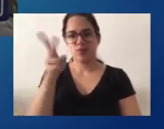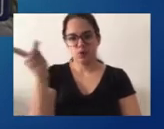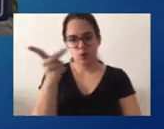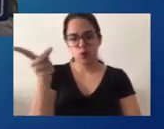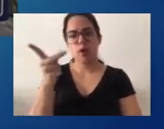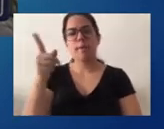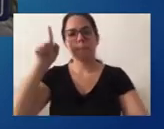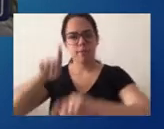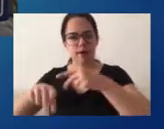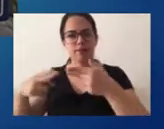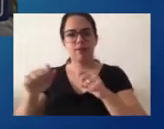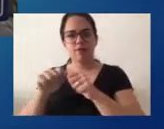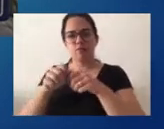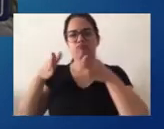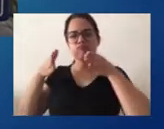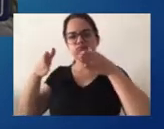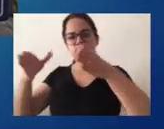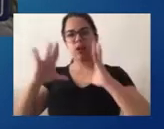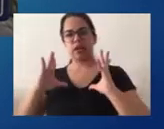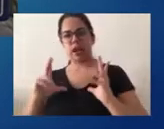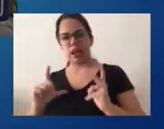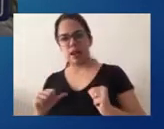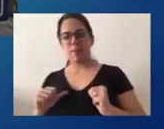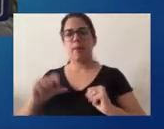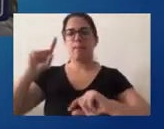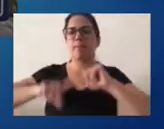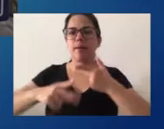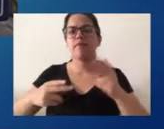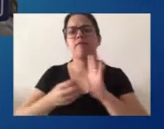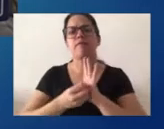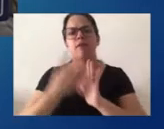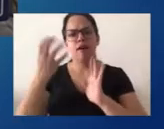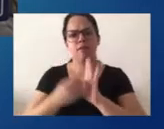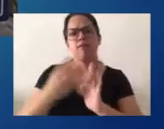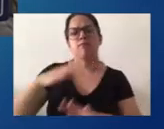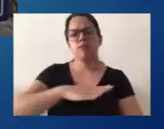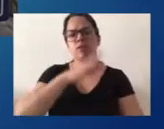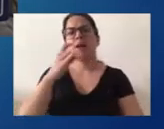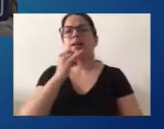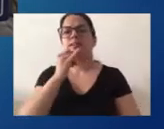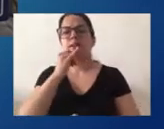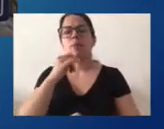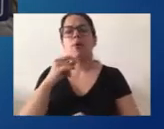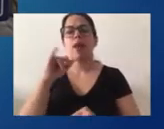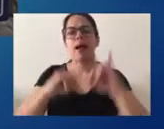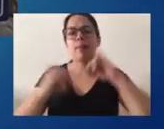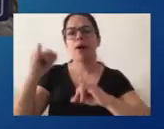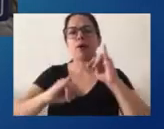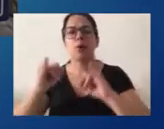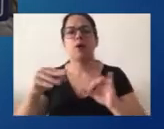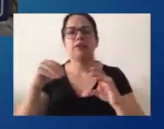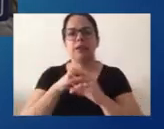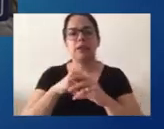rotineiros. Normalmente esses equipamentos são usados inúmeras vezes durante um dia, porque laboratório de microbiologia,